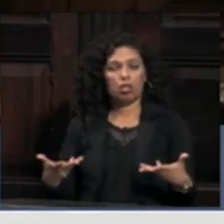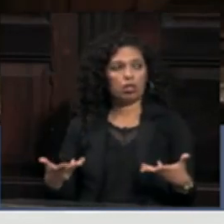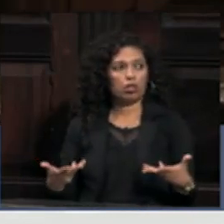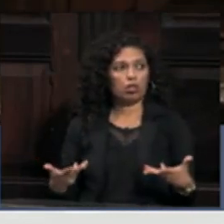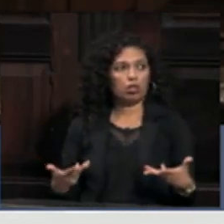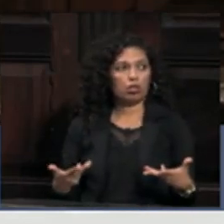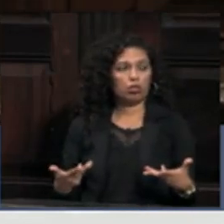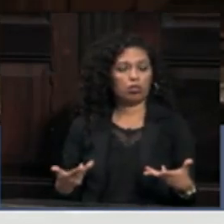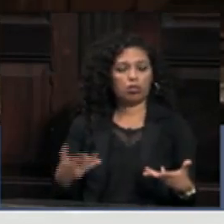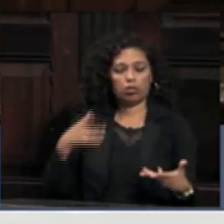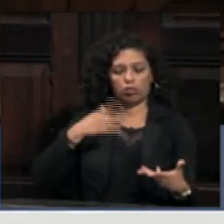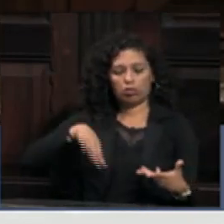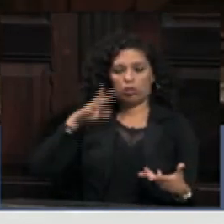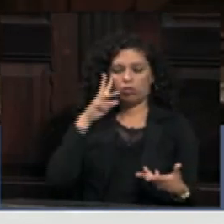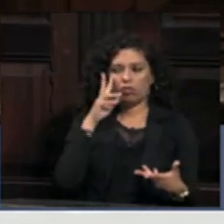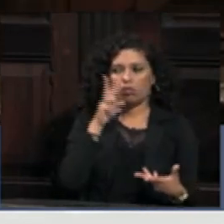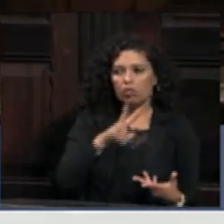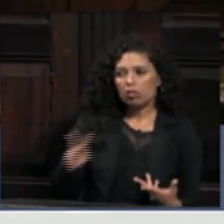tomamos conhecimento,